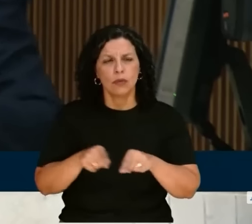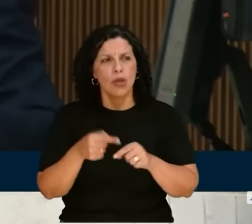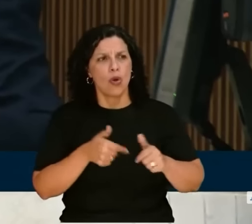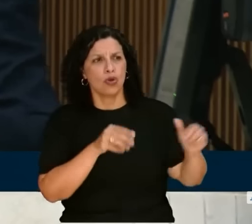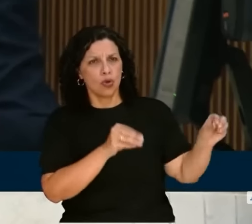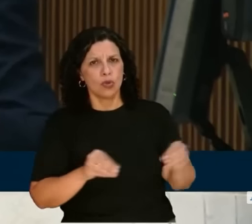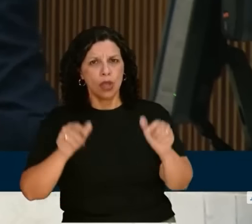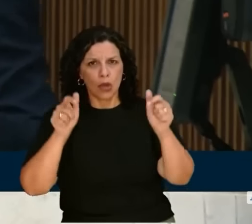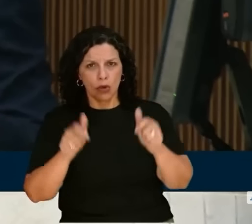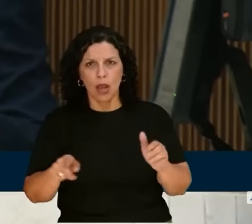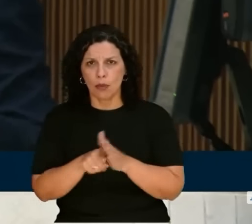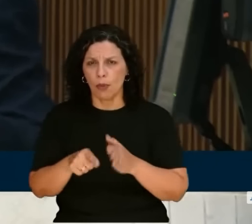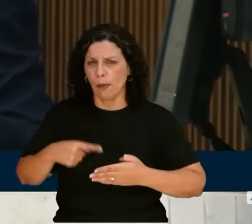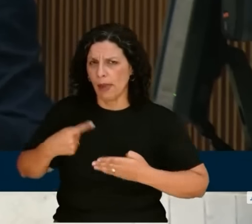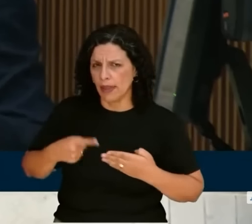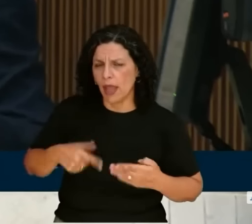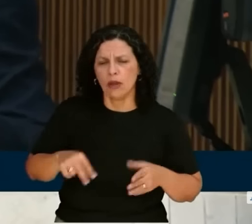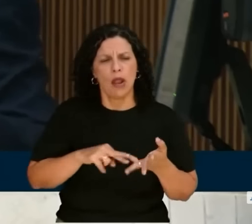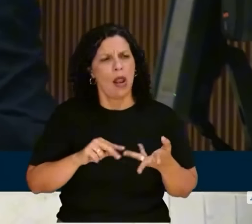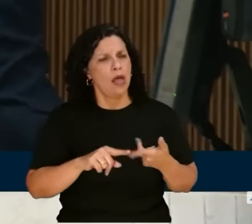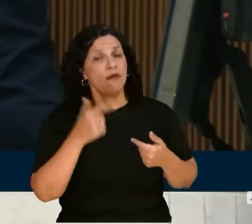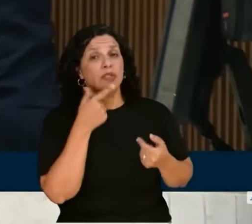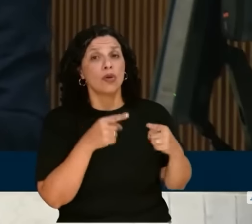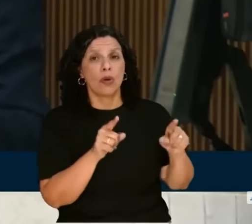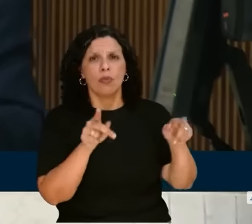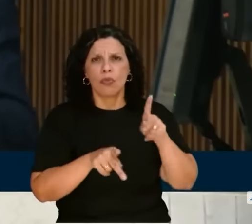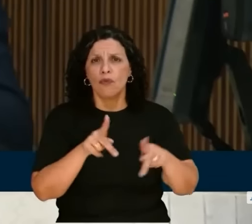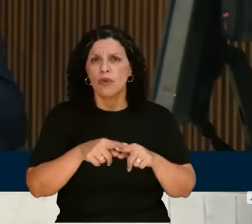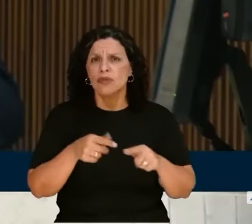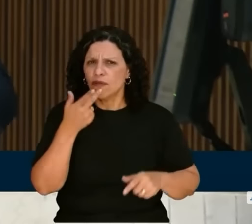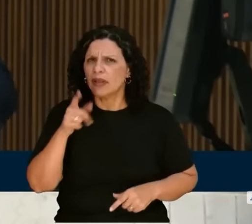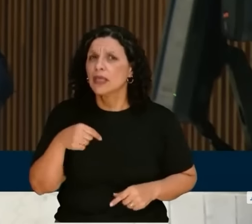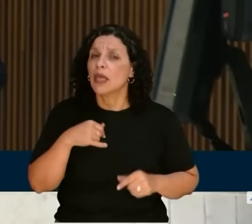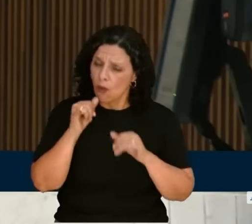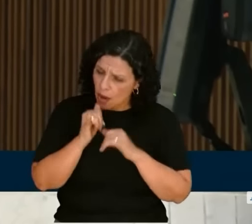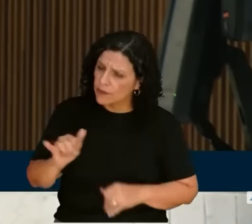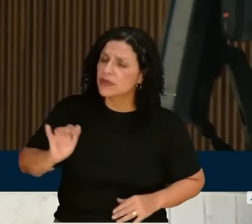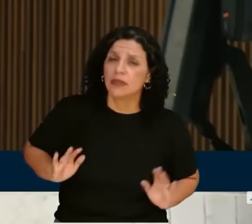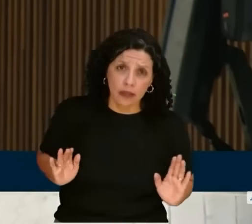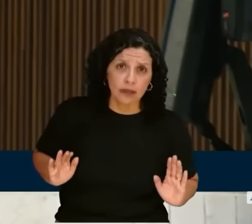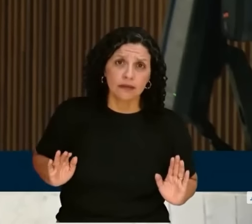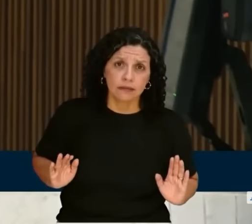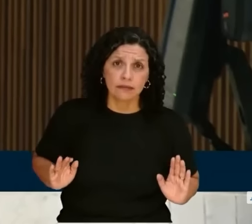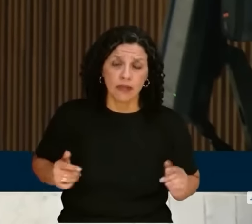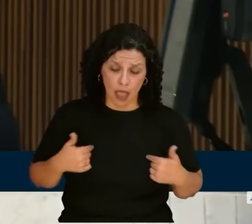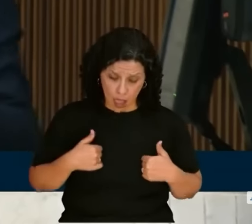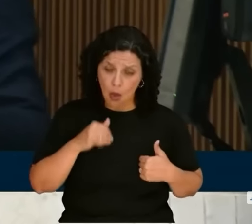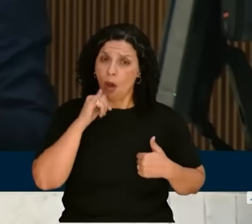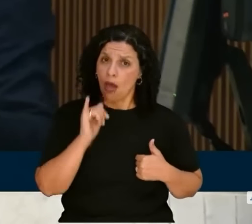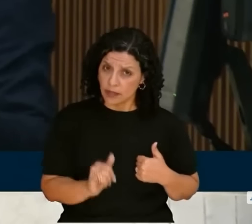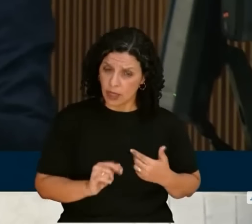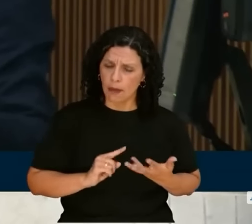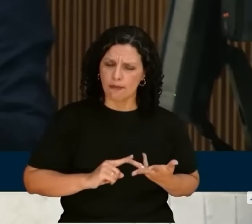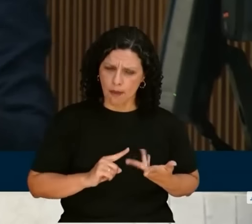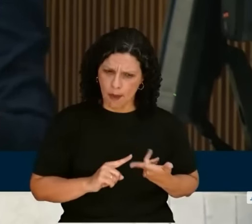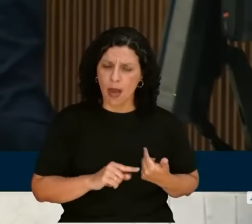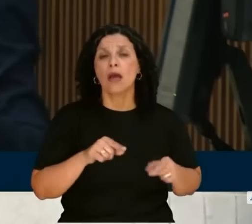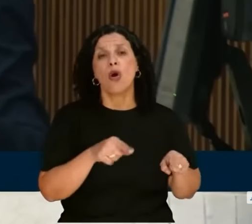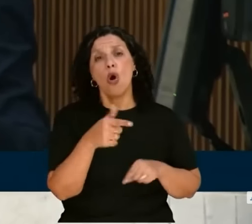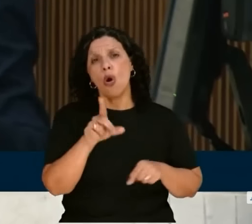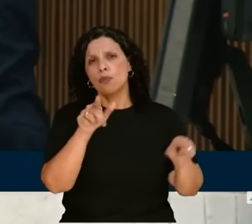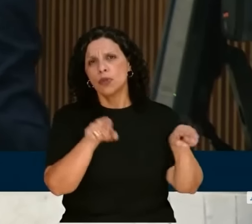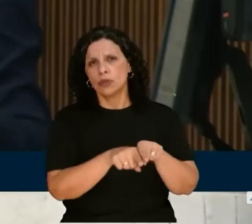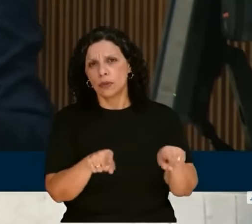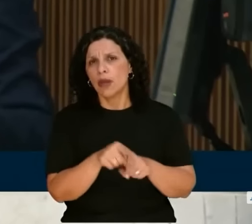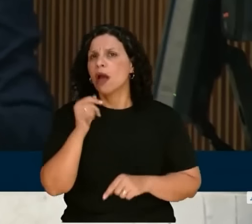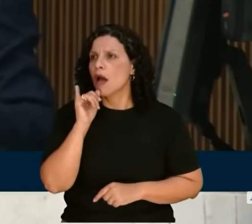vão fazer contra o povo paranaense. Mas eu não queria dizer que eu avisei. Vários avisaram, não foi só eu. E eu nunca faço